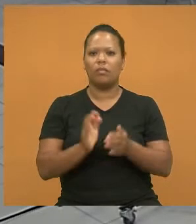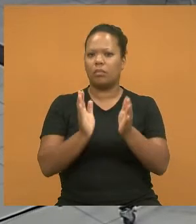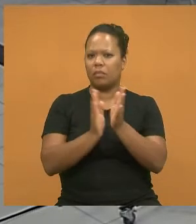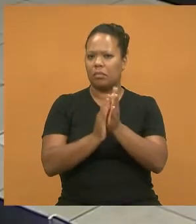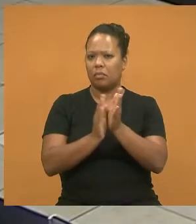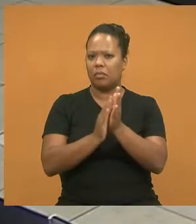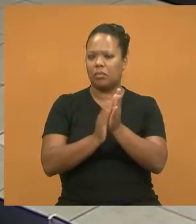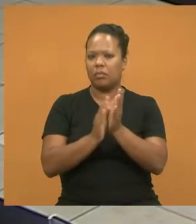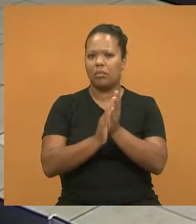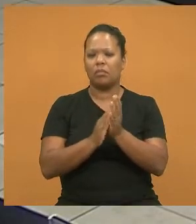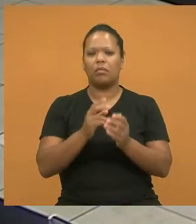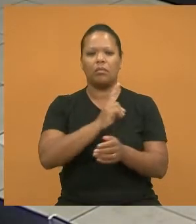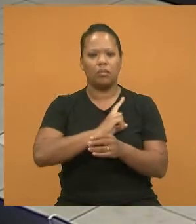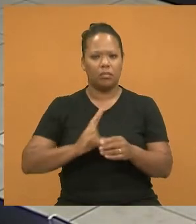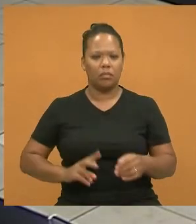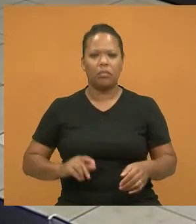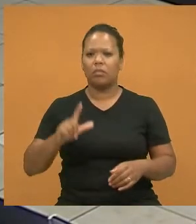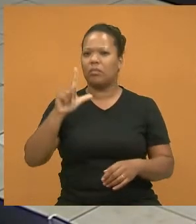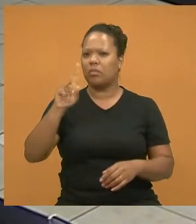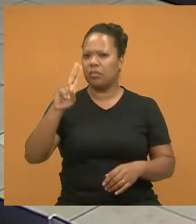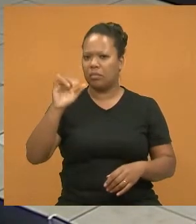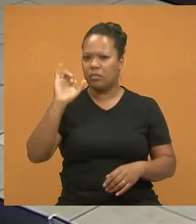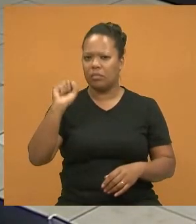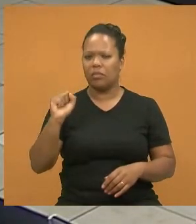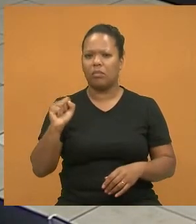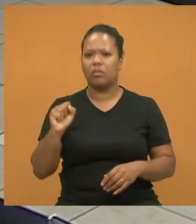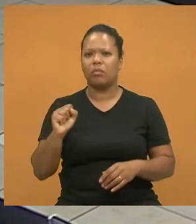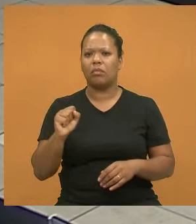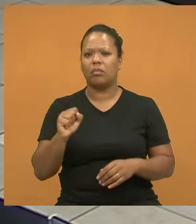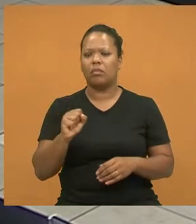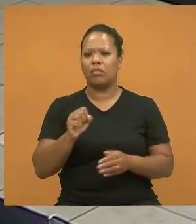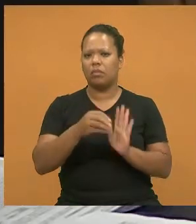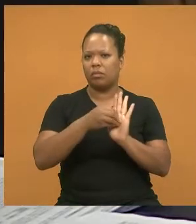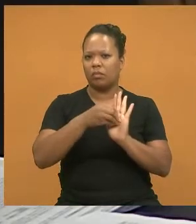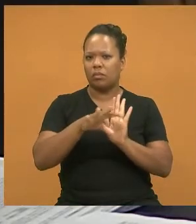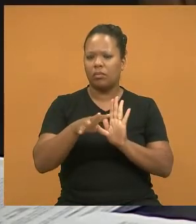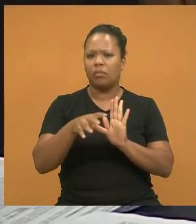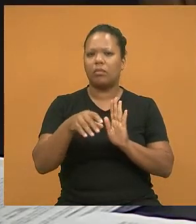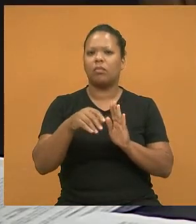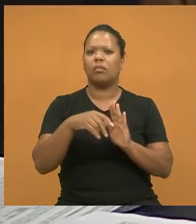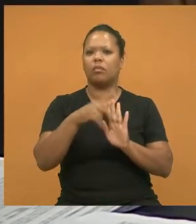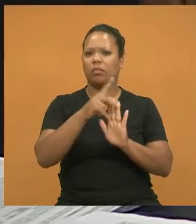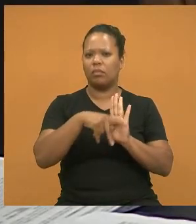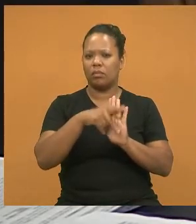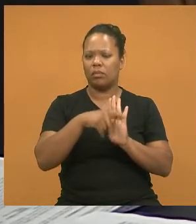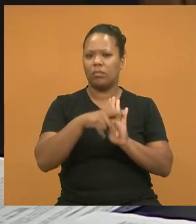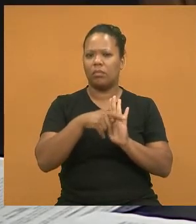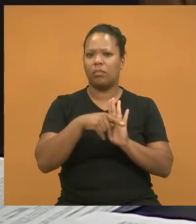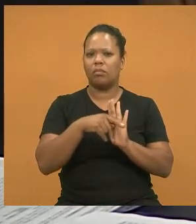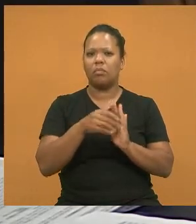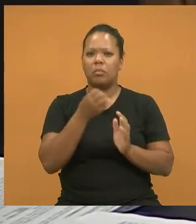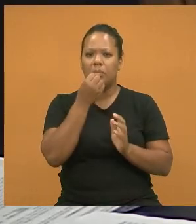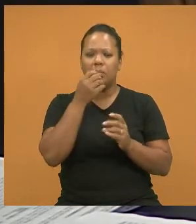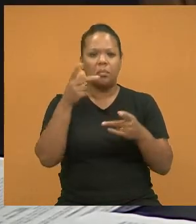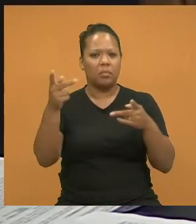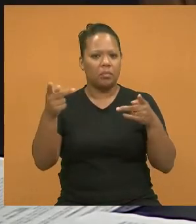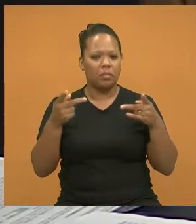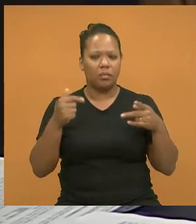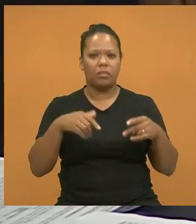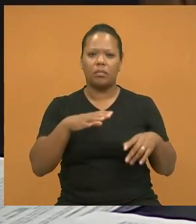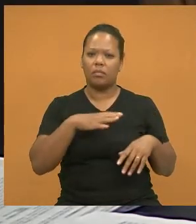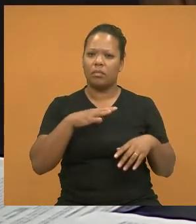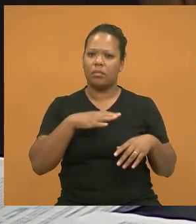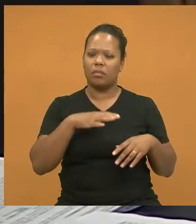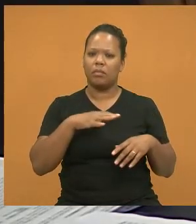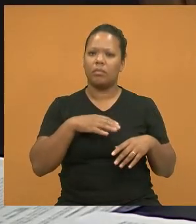Parabenizar o vereador Luiz Flávio pela propositura apresentada hoje aqui, que sem dúvida é bem-vinda para o nosso município.